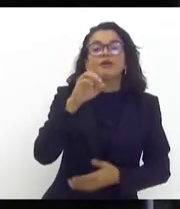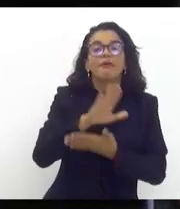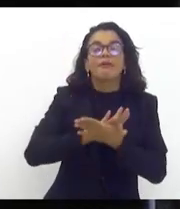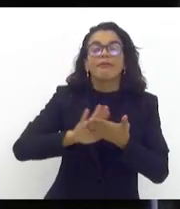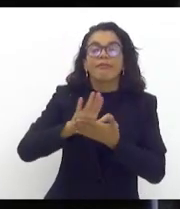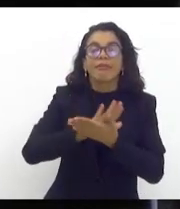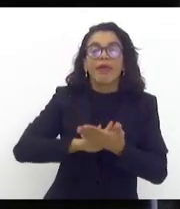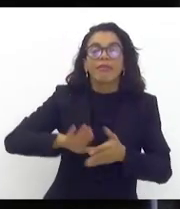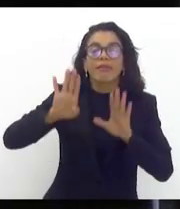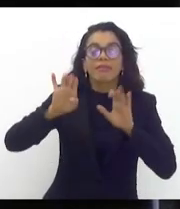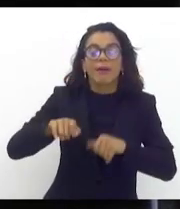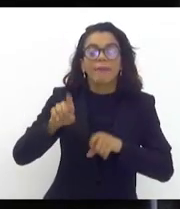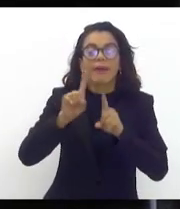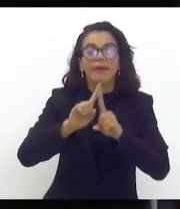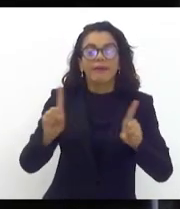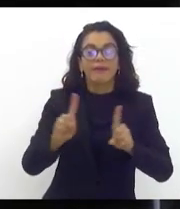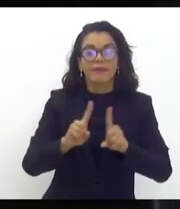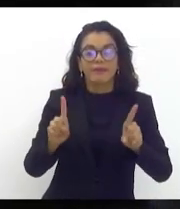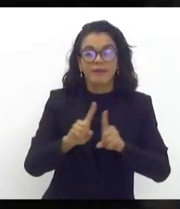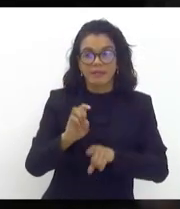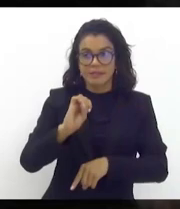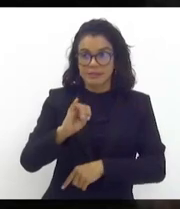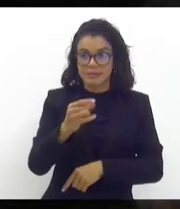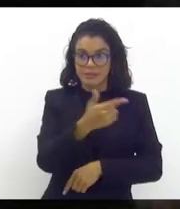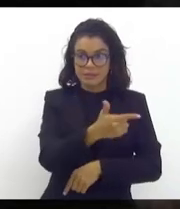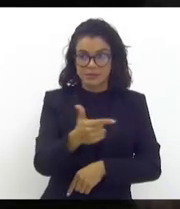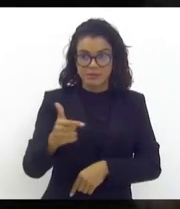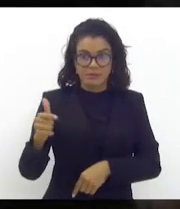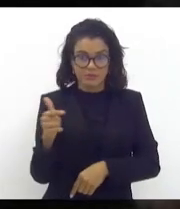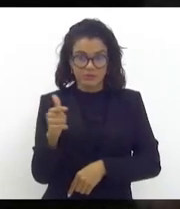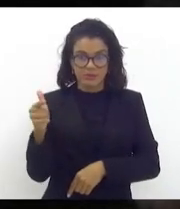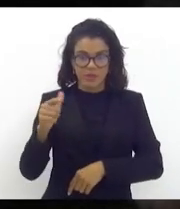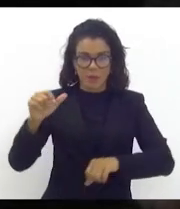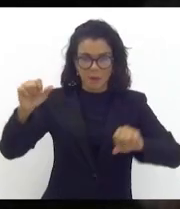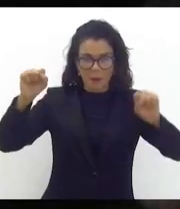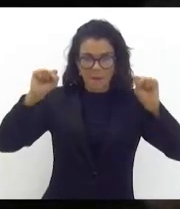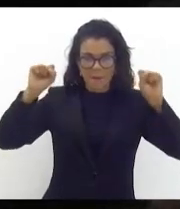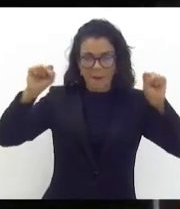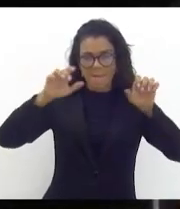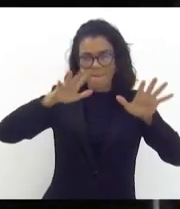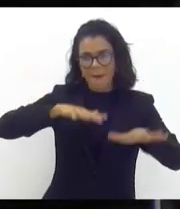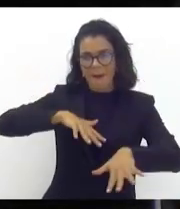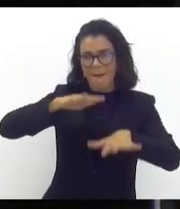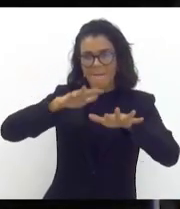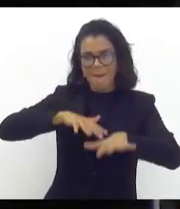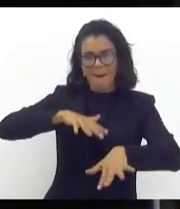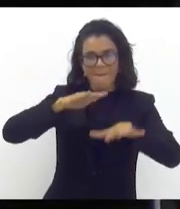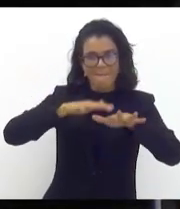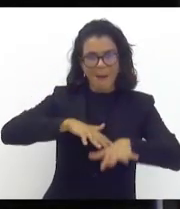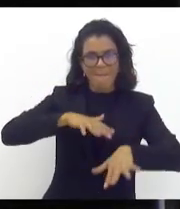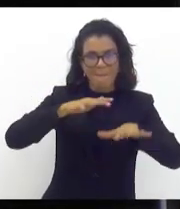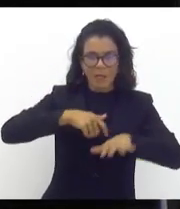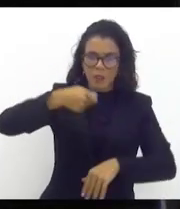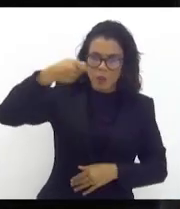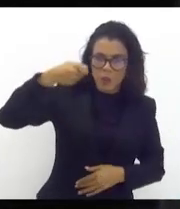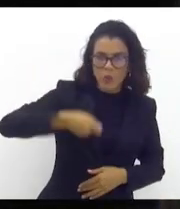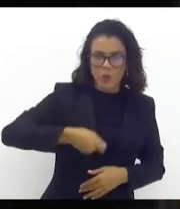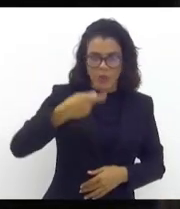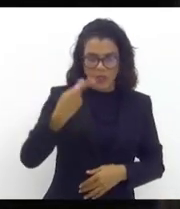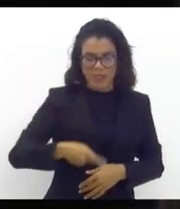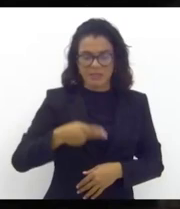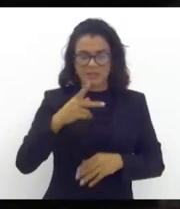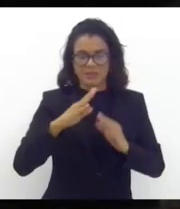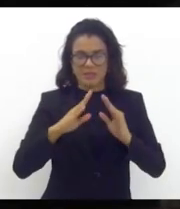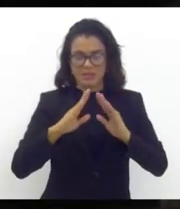vai bem. E se não houver uma manifestação dura e contundente desta